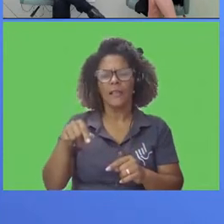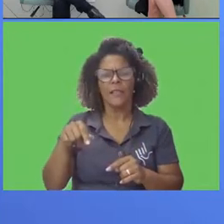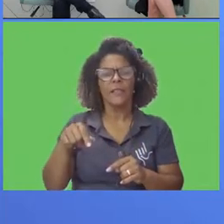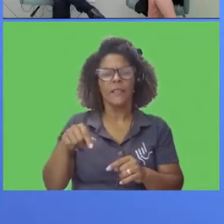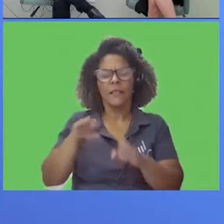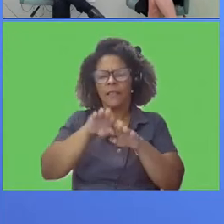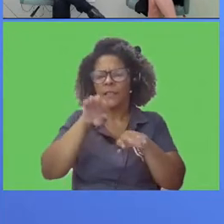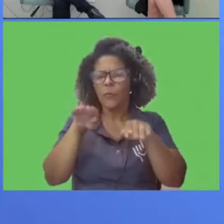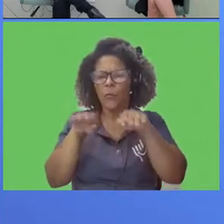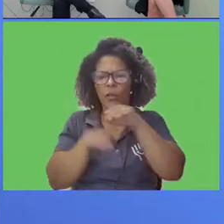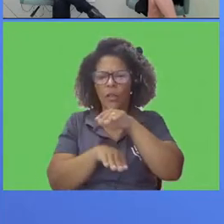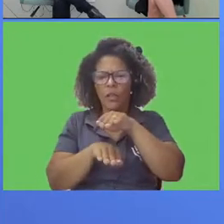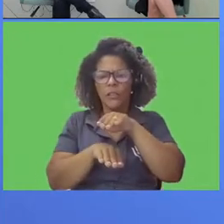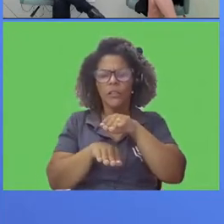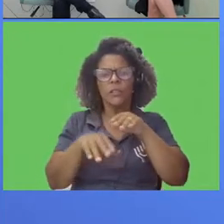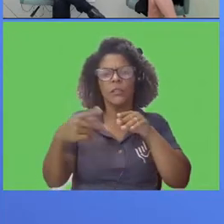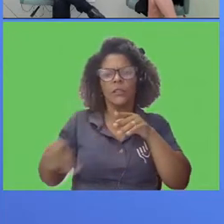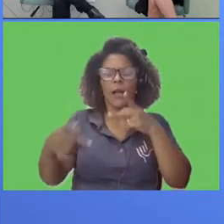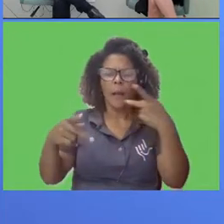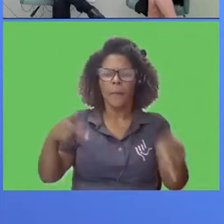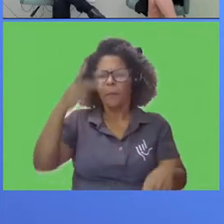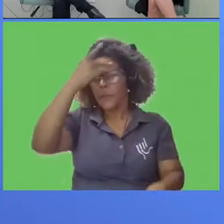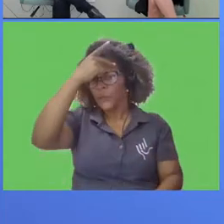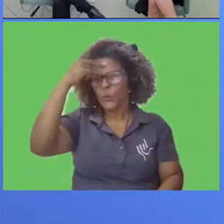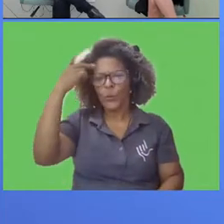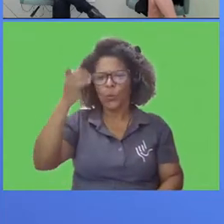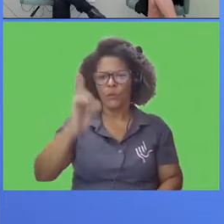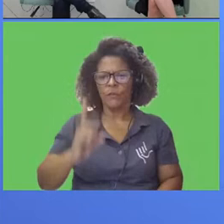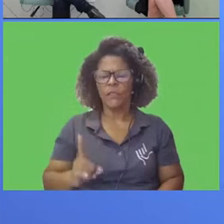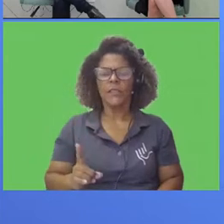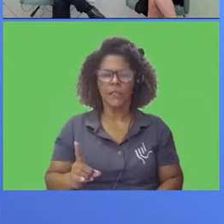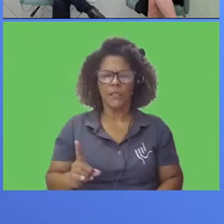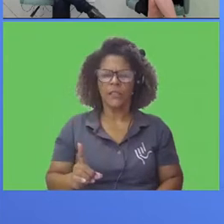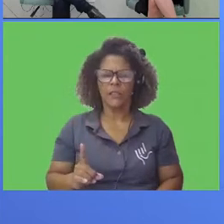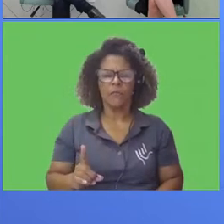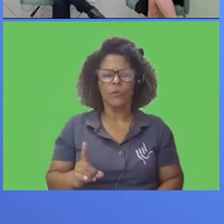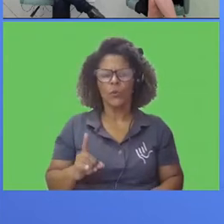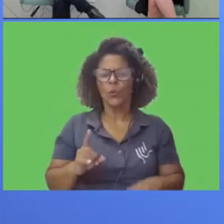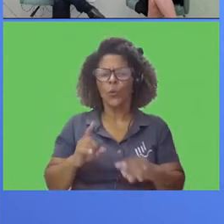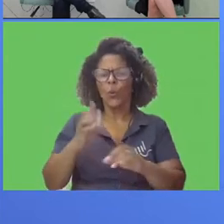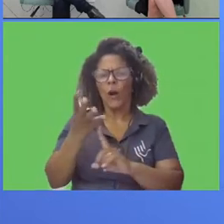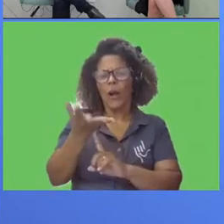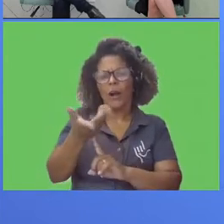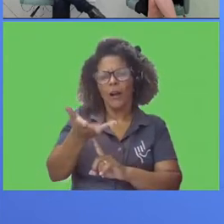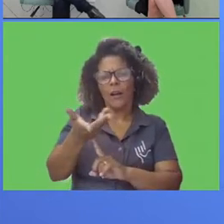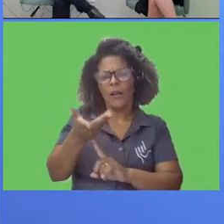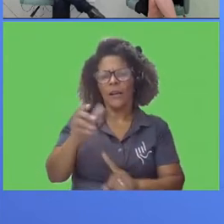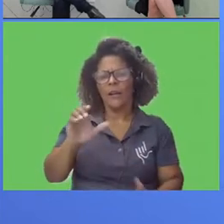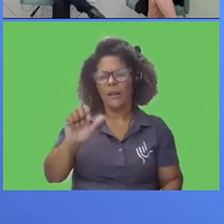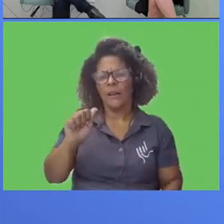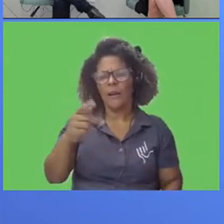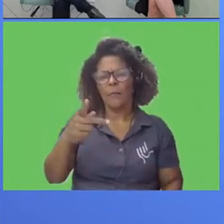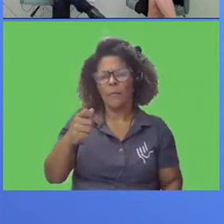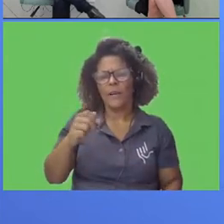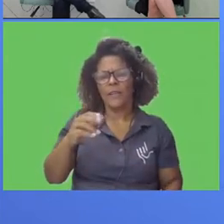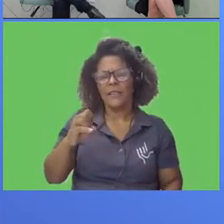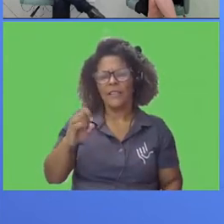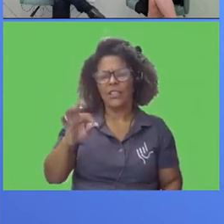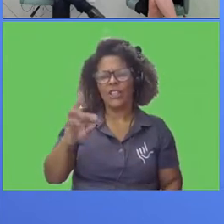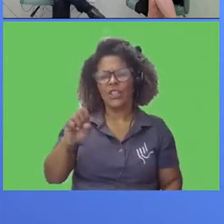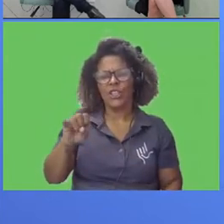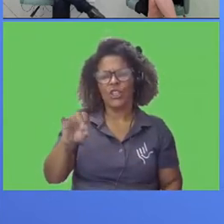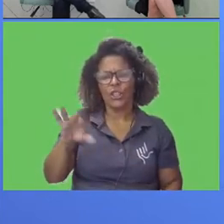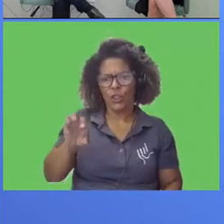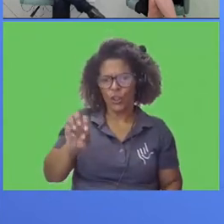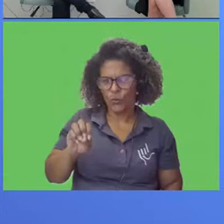desigualdade encarna na pessoa com deficiência, esses valores aí do capacitismo. Não é à toa que a gente